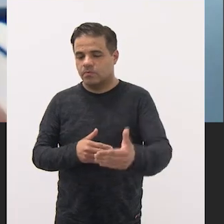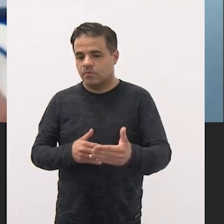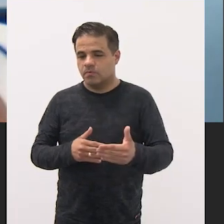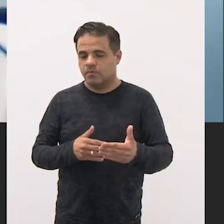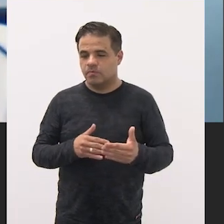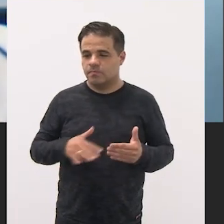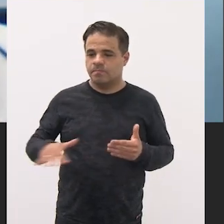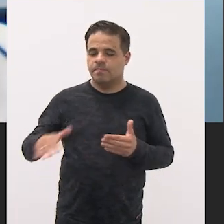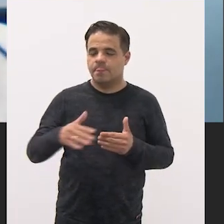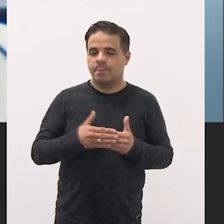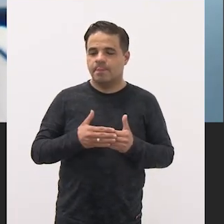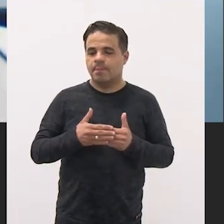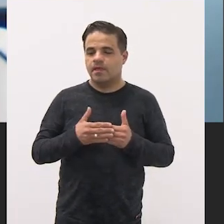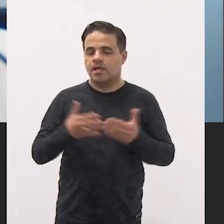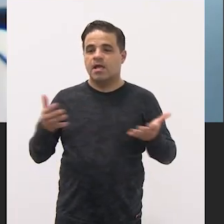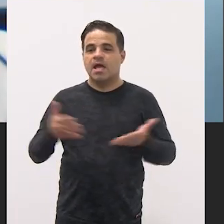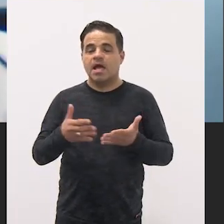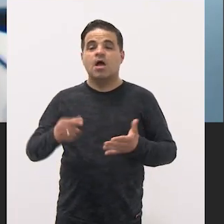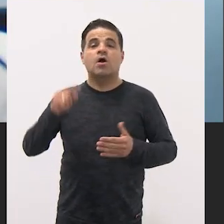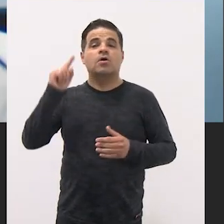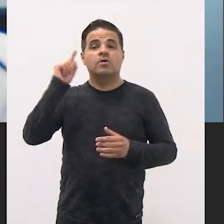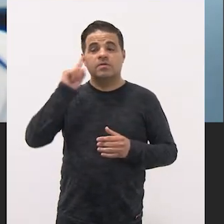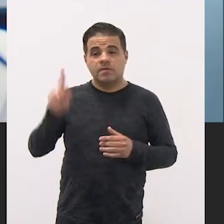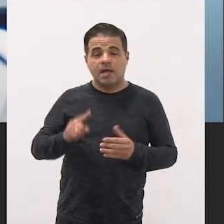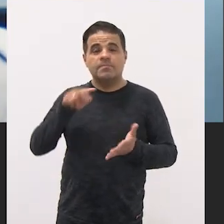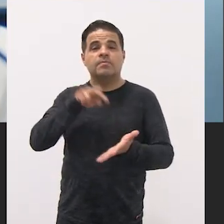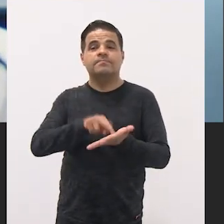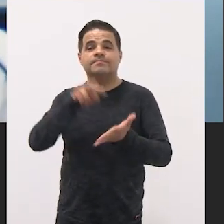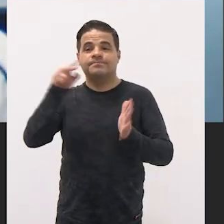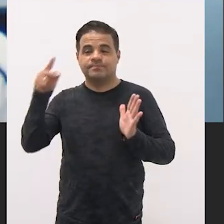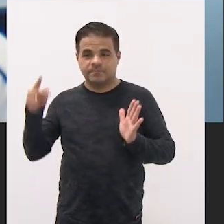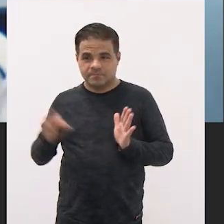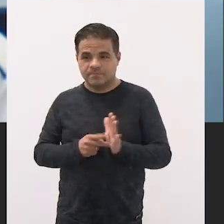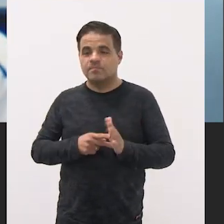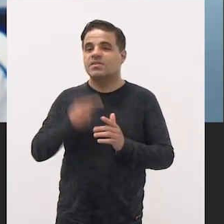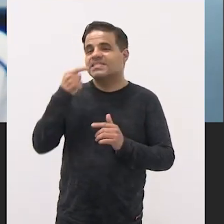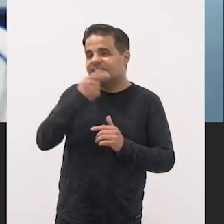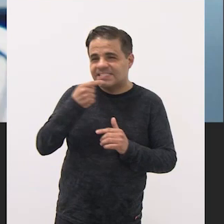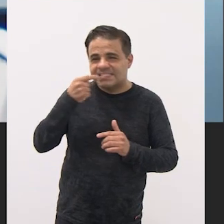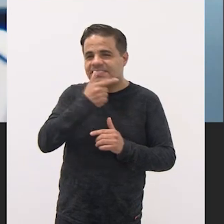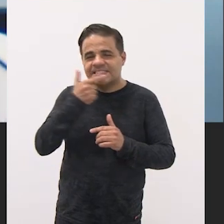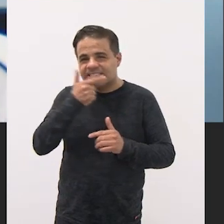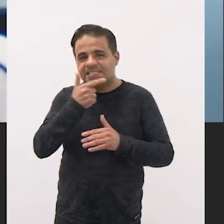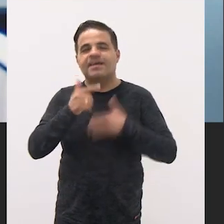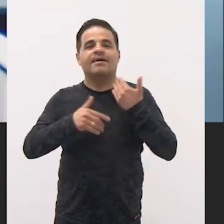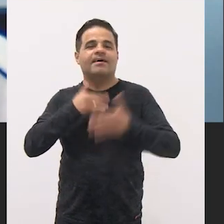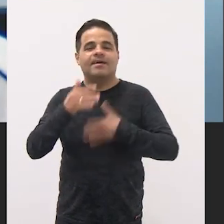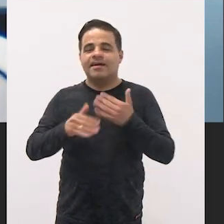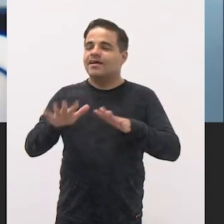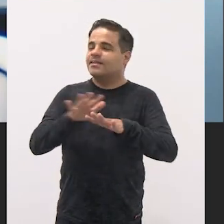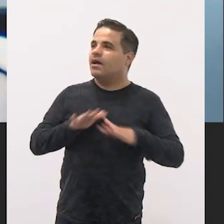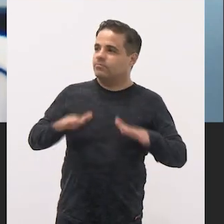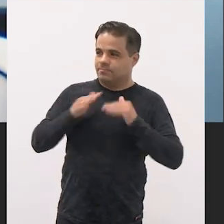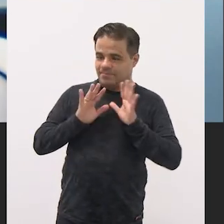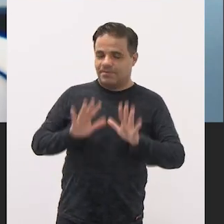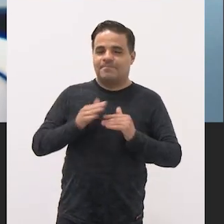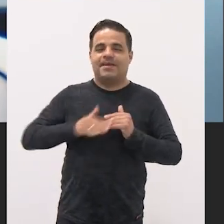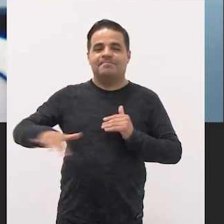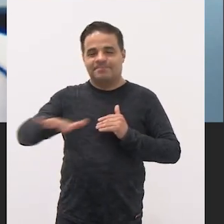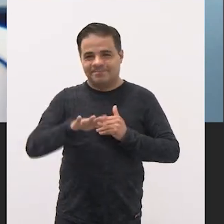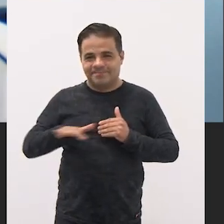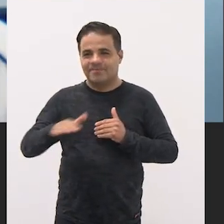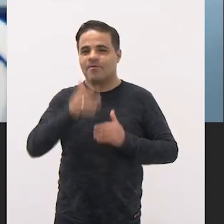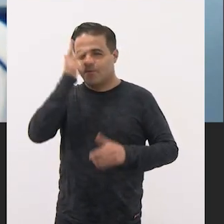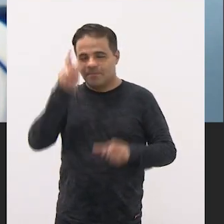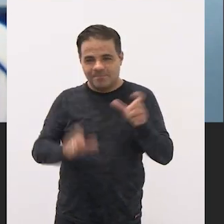vai? Então, e a gente sabe o que significa o dente, o sorriso, a fala, para qualquer